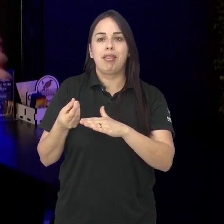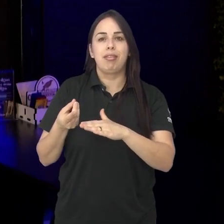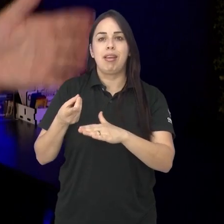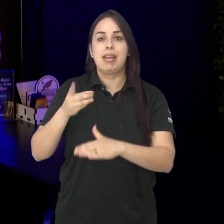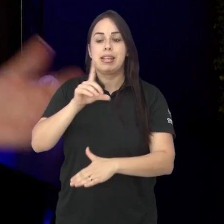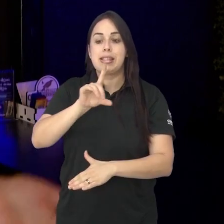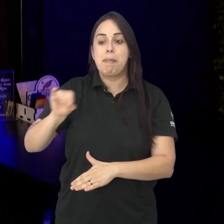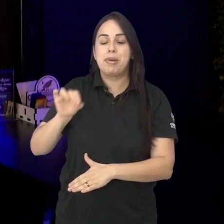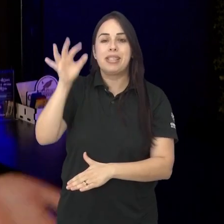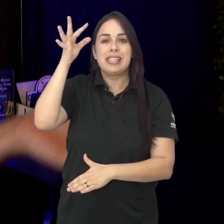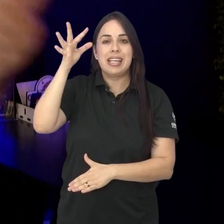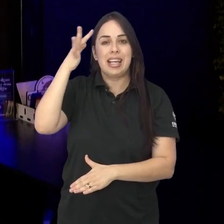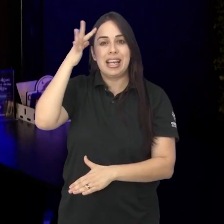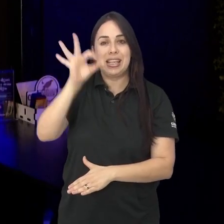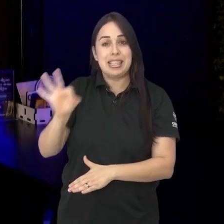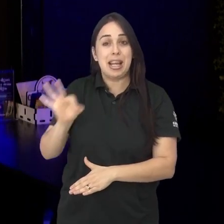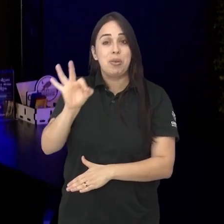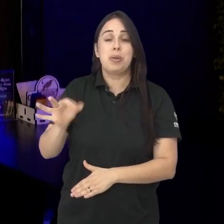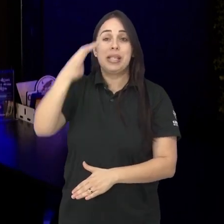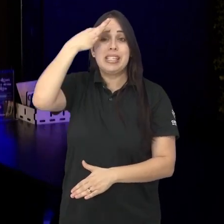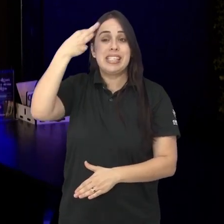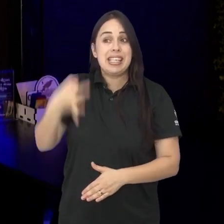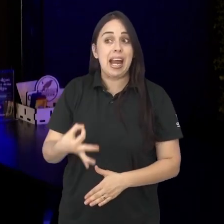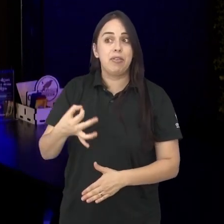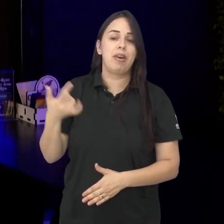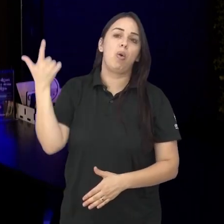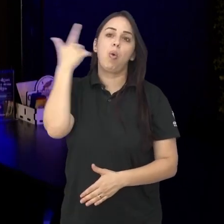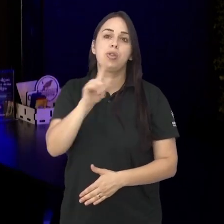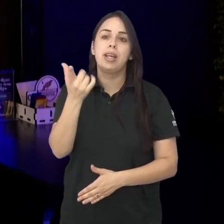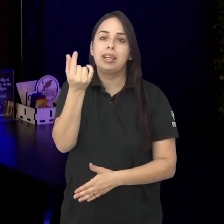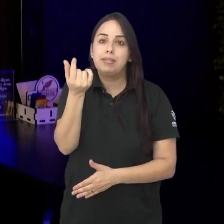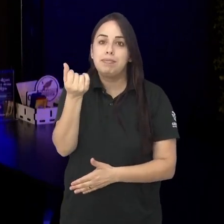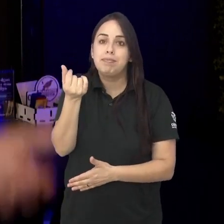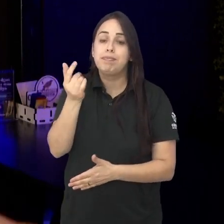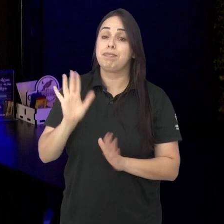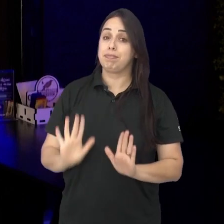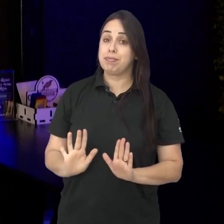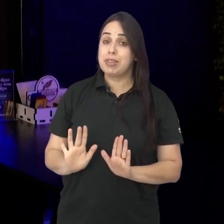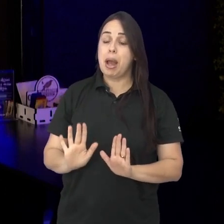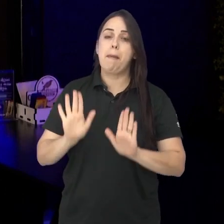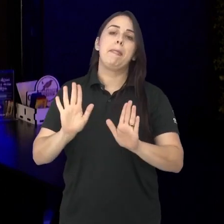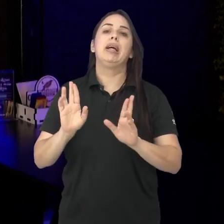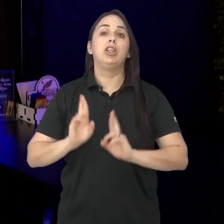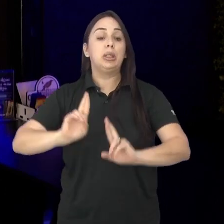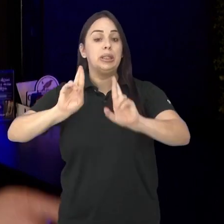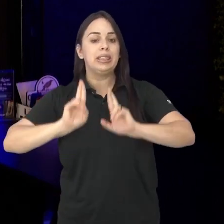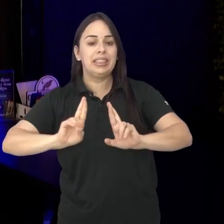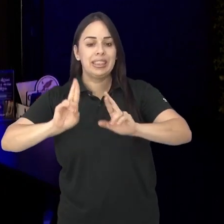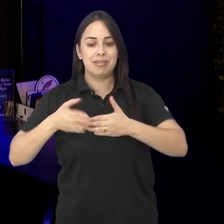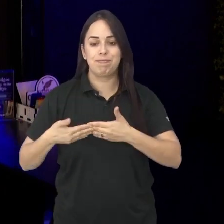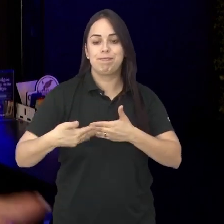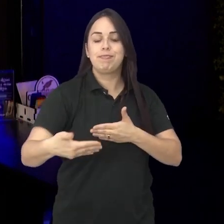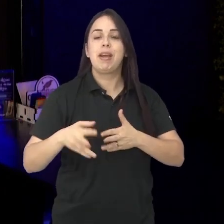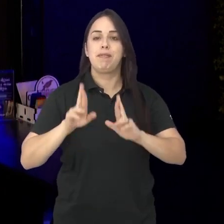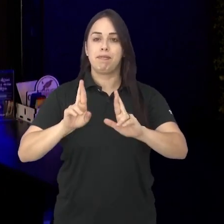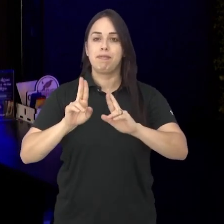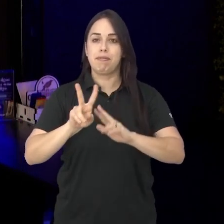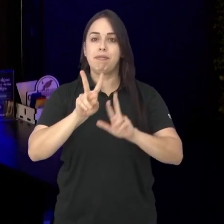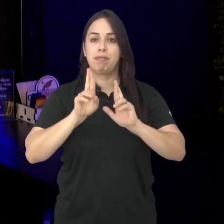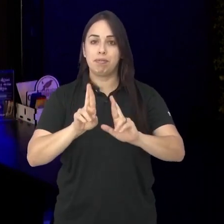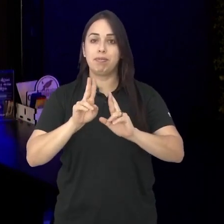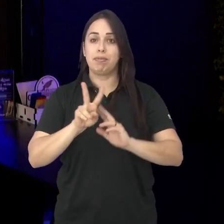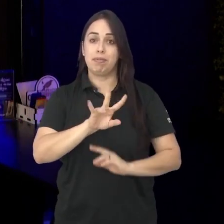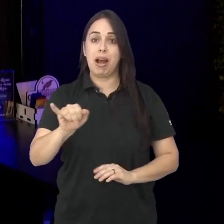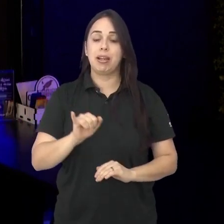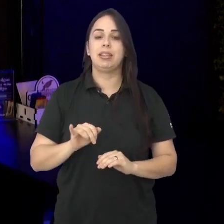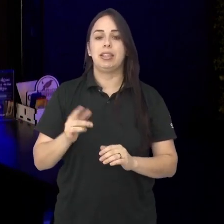ter 100% de certeza de que aquilo vai dar um retorno, a gente vai na esperança de que vai dar